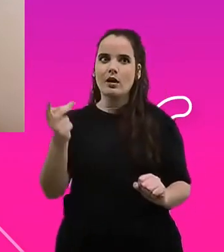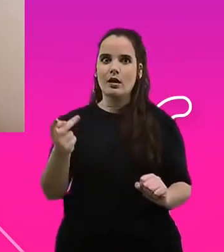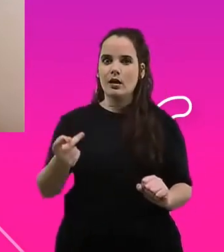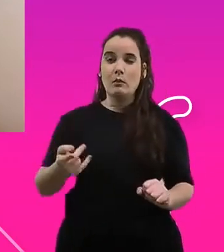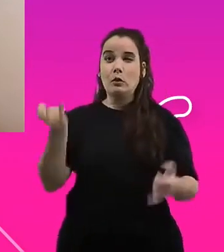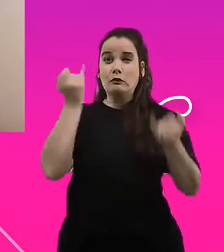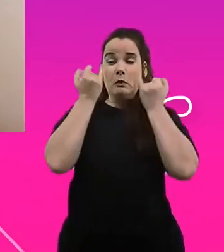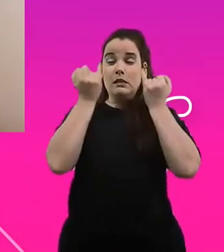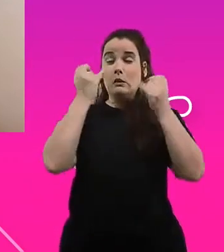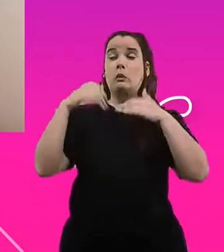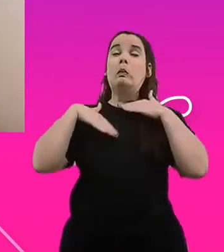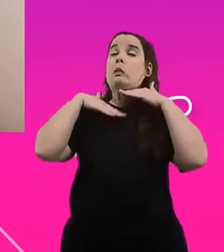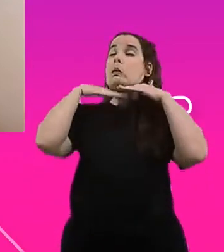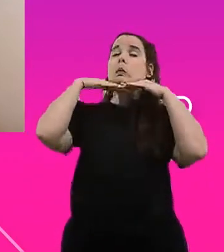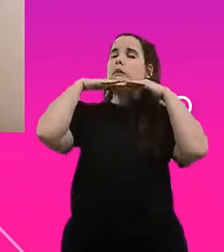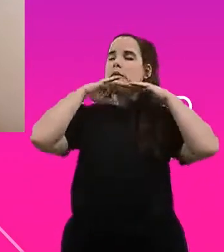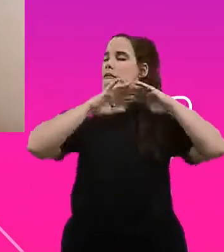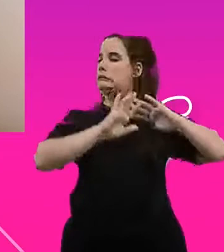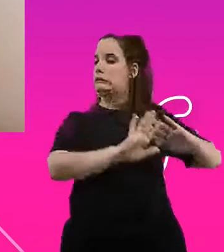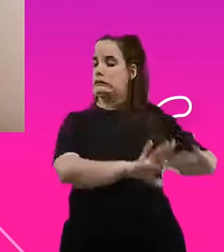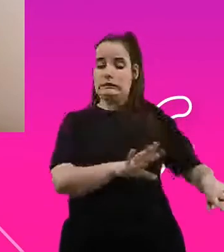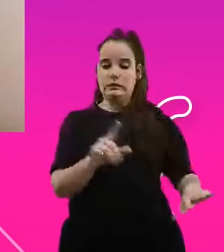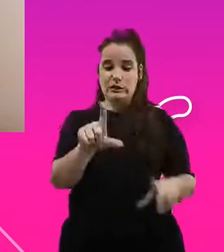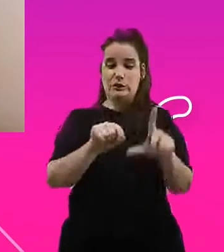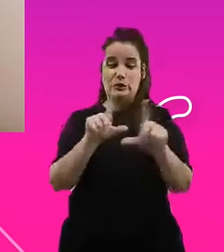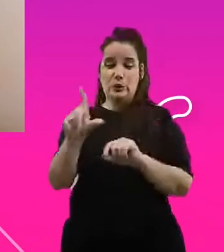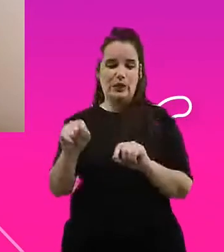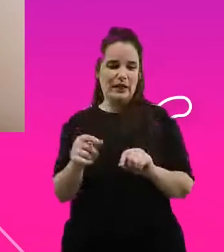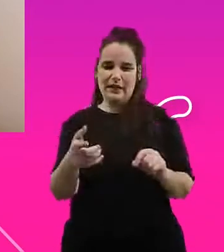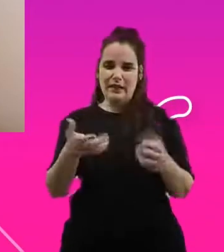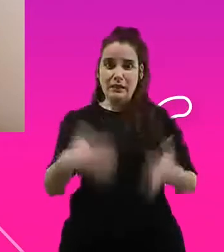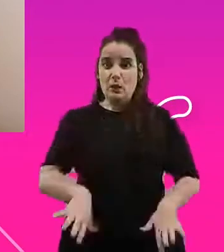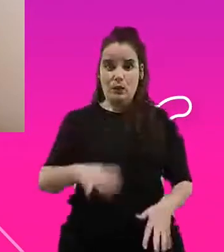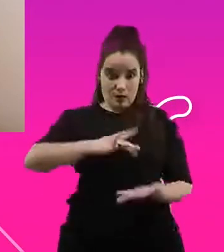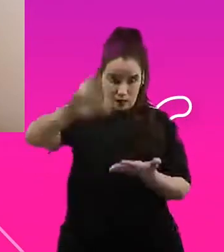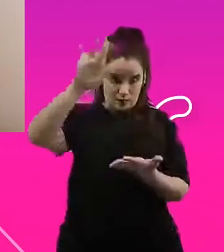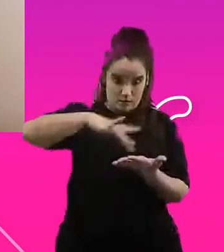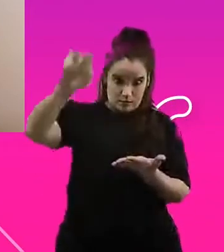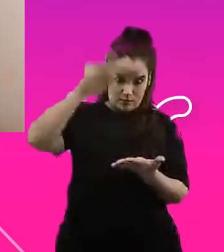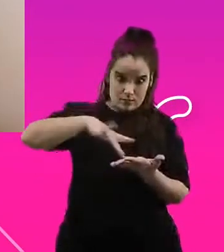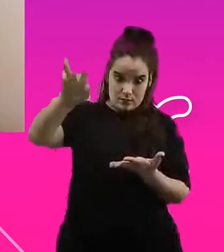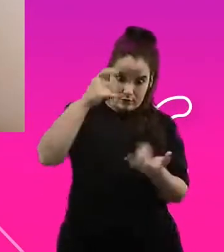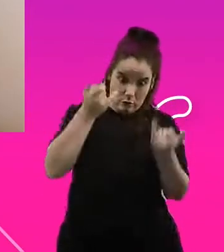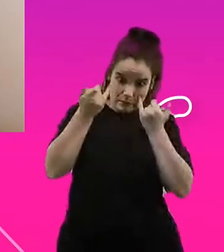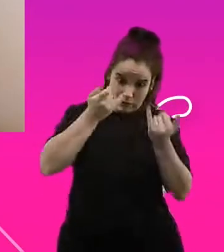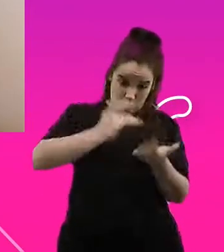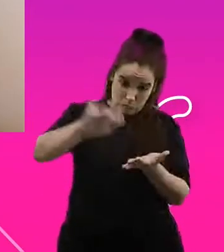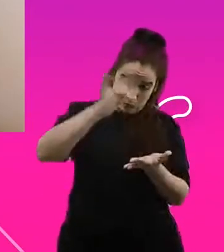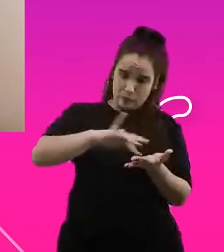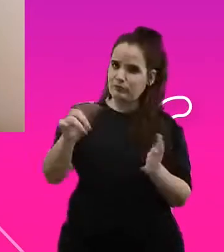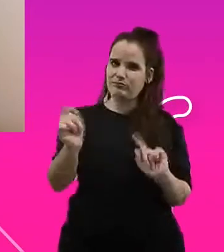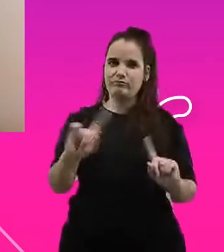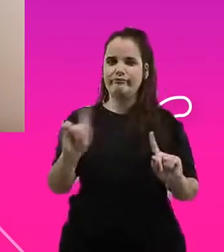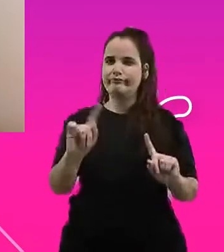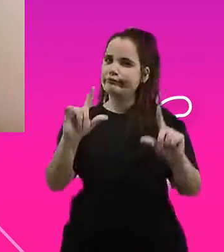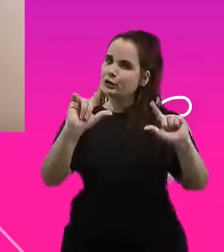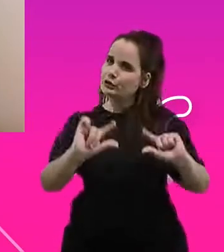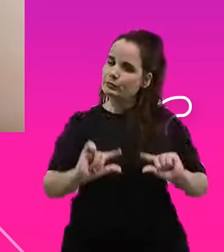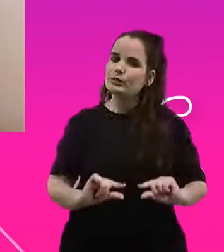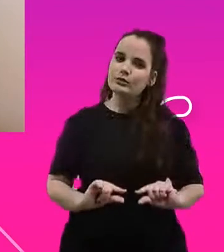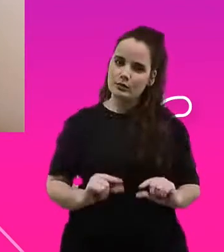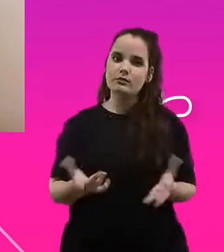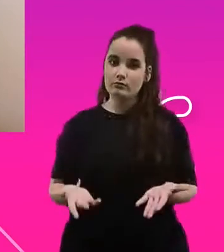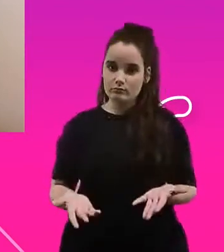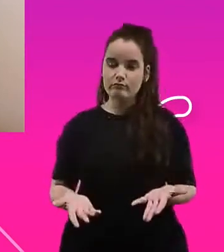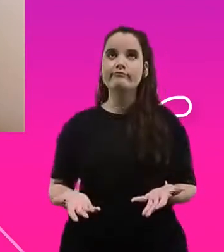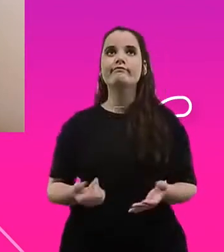querer consumir com mais calma, querer consumir um pouco menos. Mas eu fico pensando se a gente não está meio